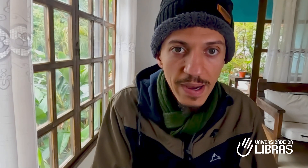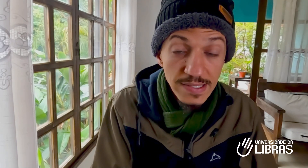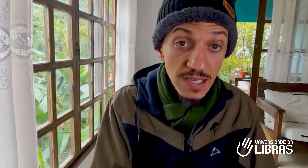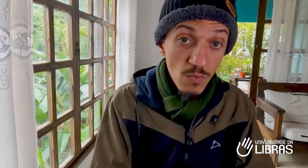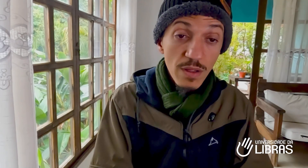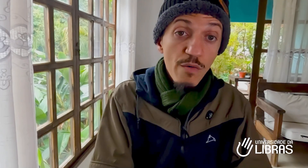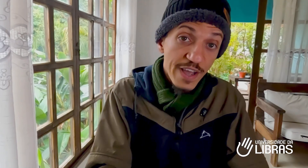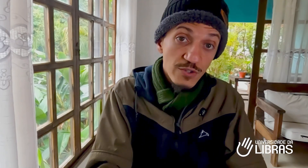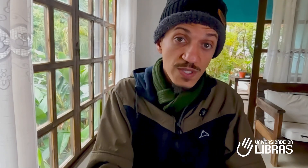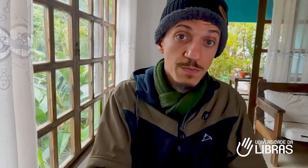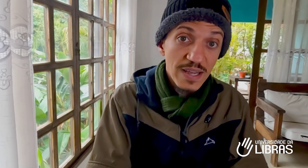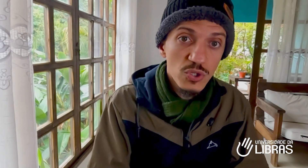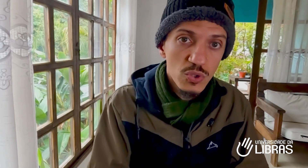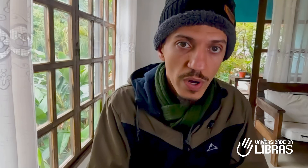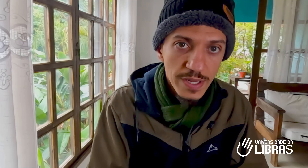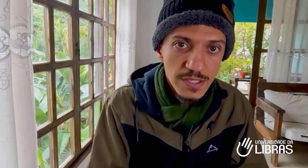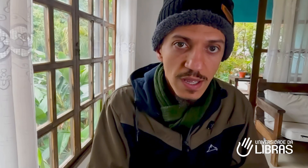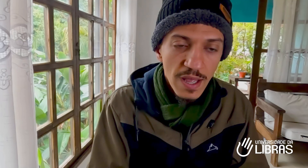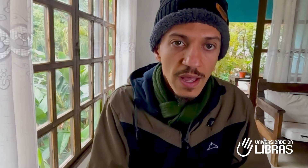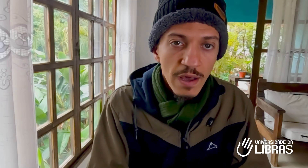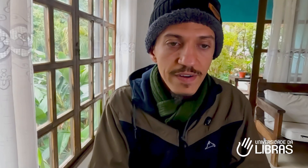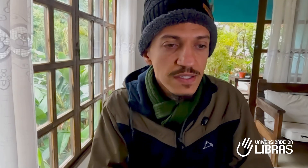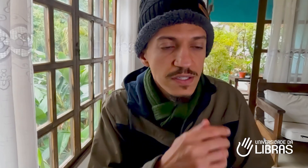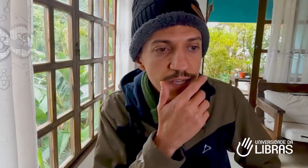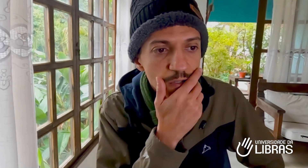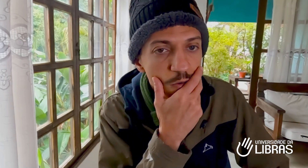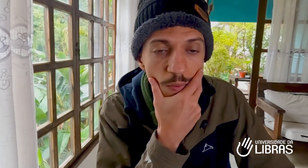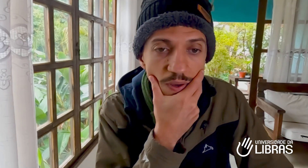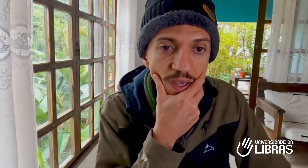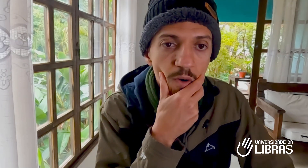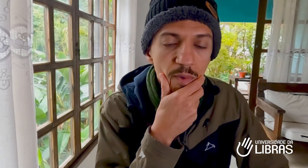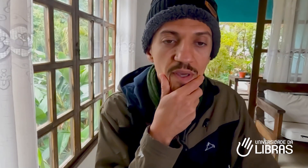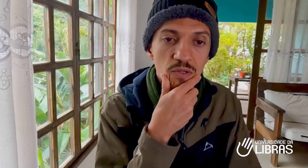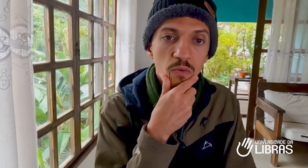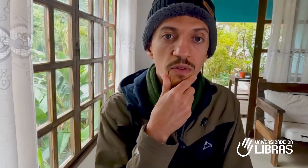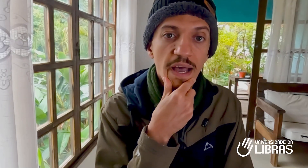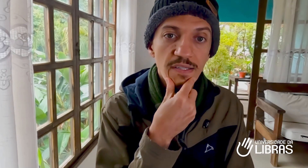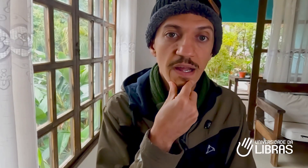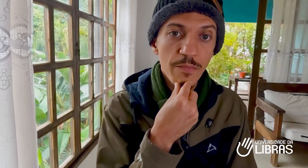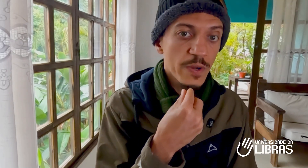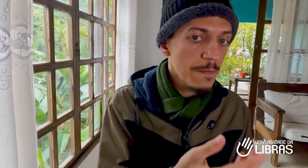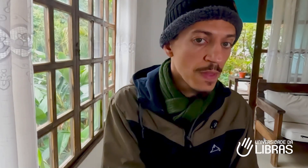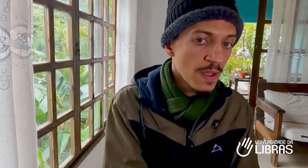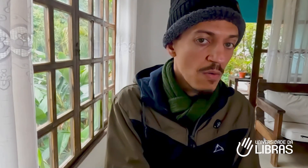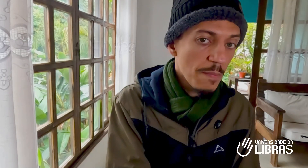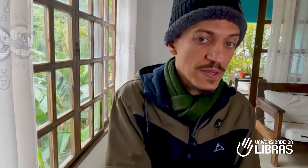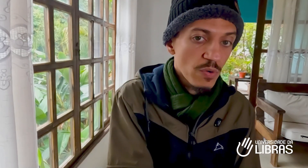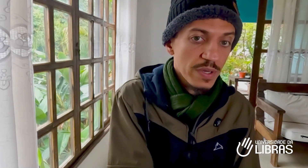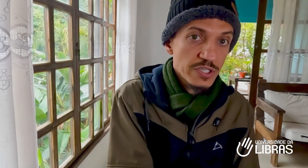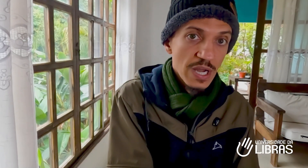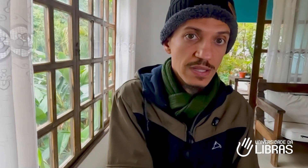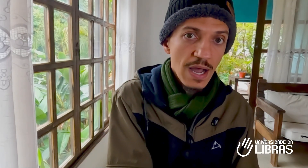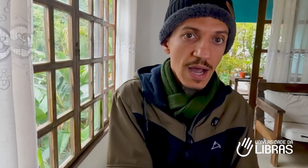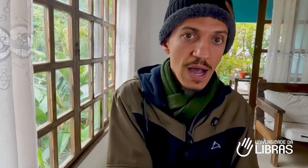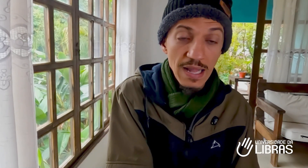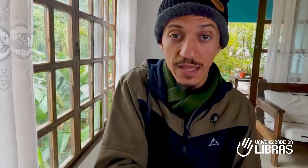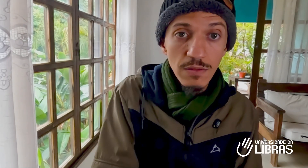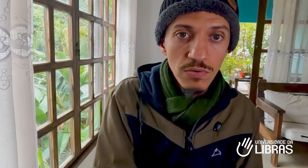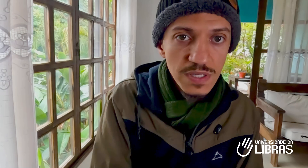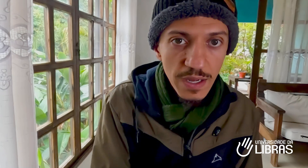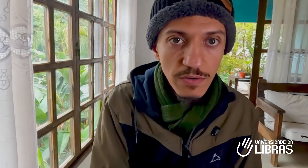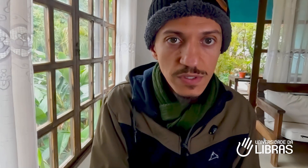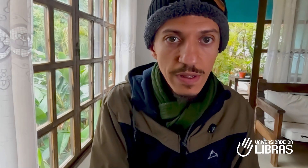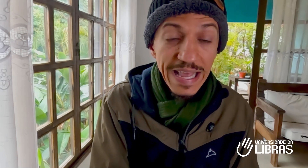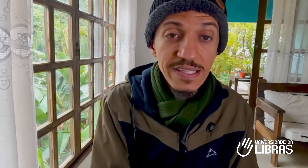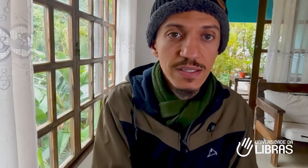desenvolverem mais. E quando eu vejo esses bastidores, eu falei assim, gente, como que isso acontece, né? Porque uma pessoa que já está há